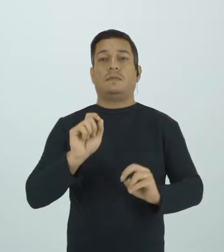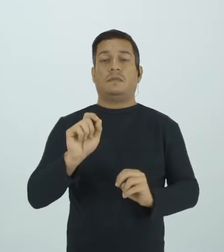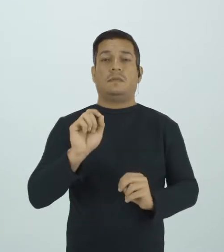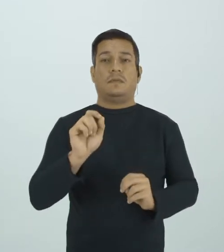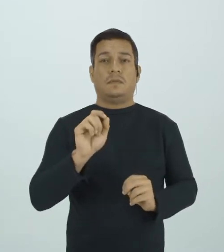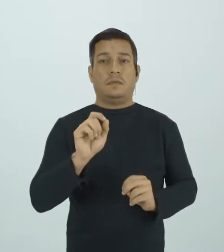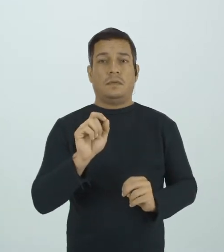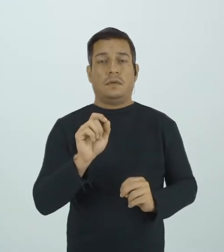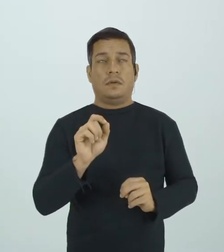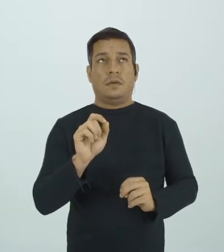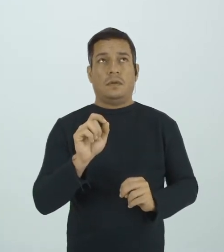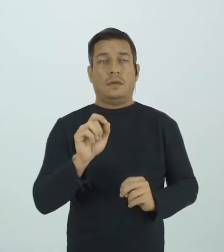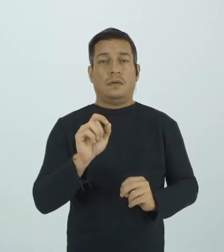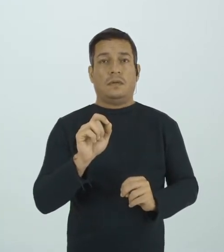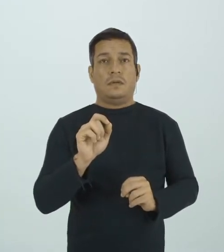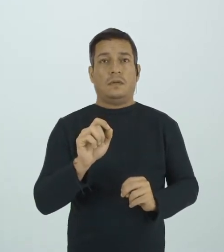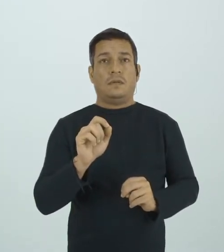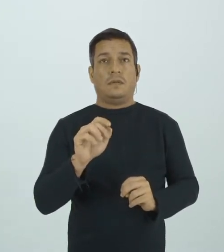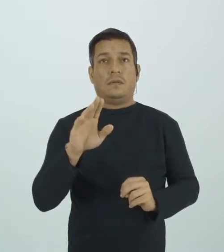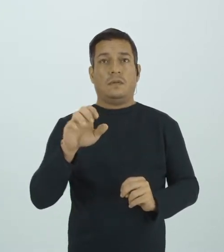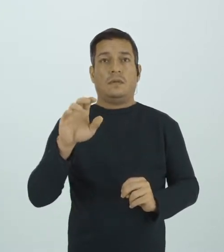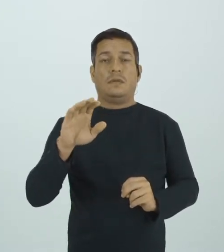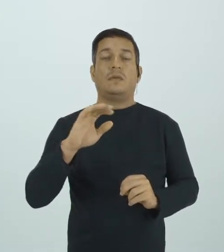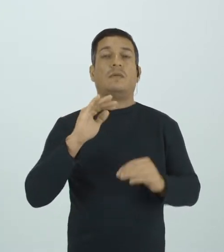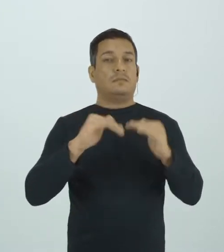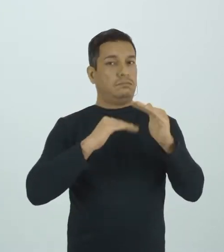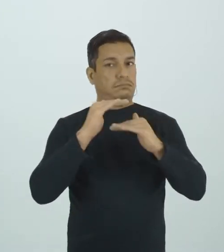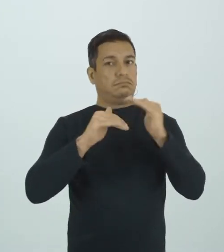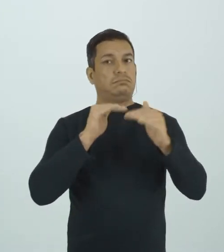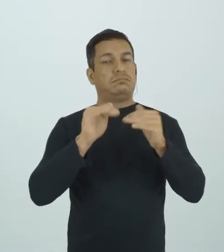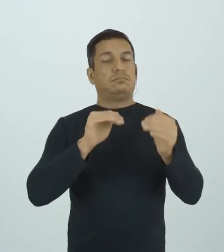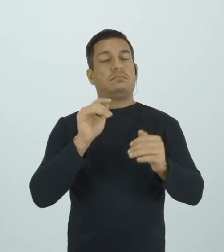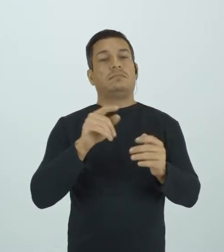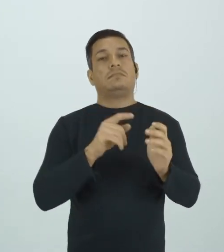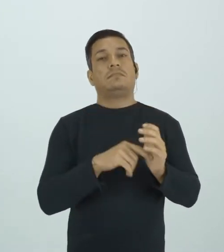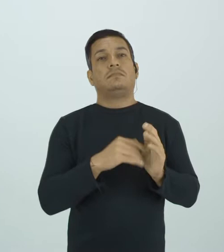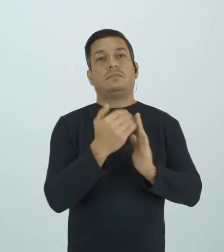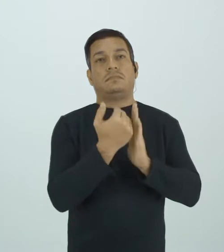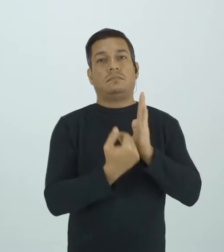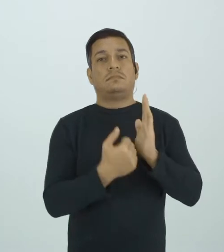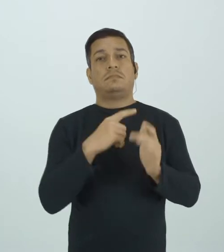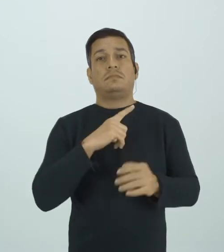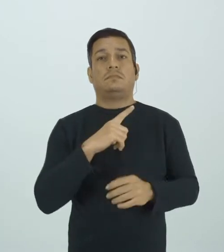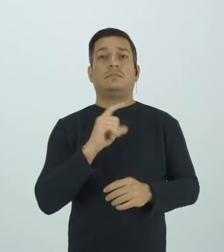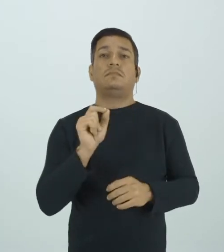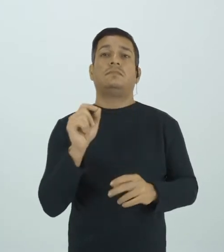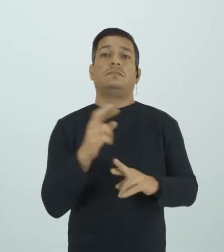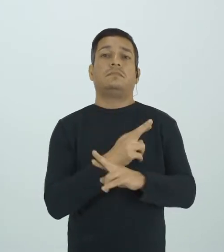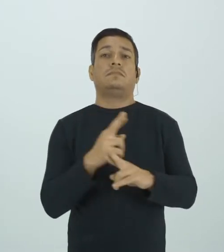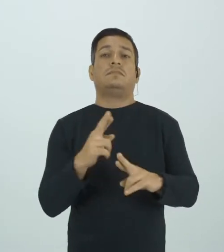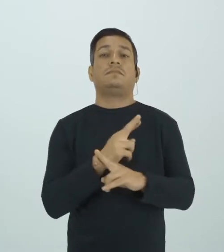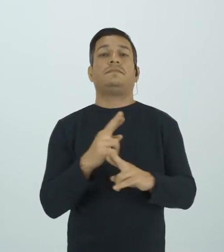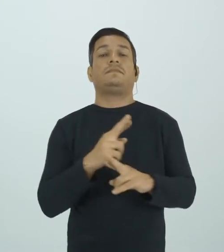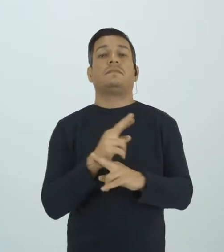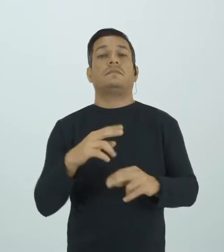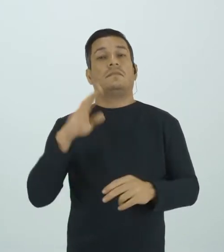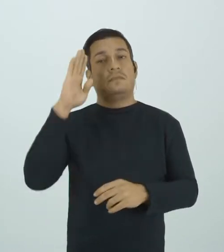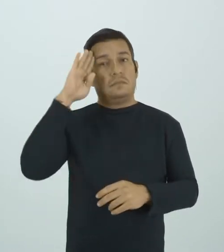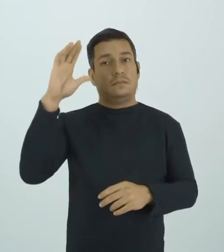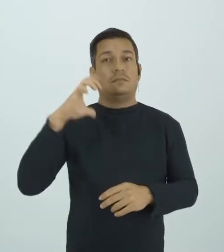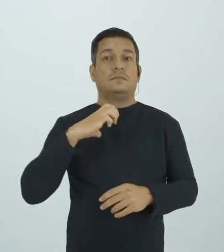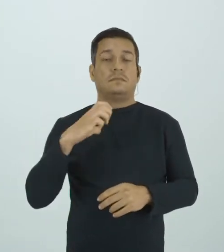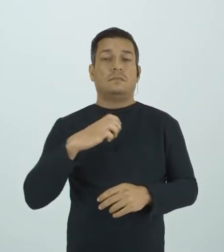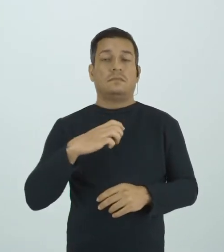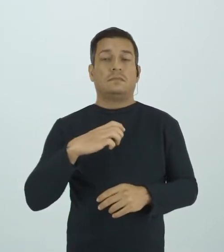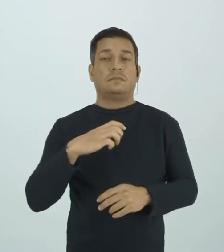esse mandamento evoluiu, né? Então, tem uma relação do princípio